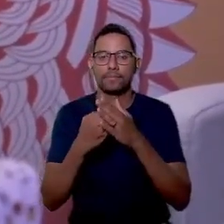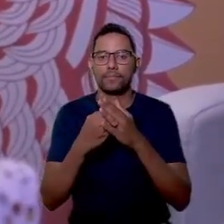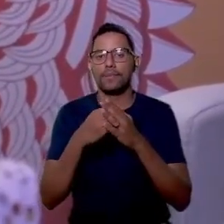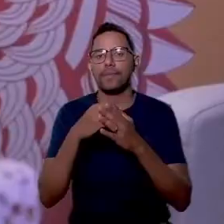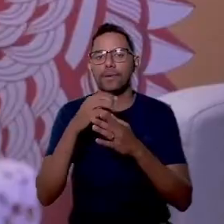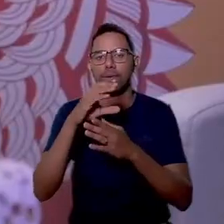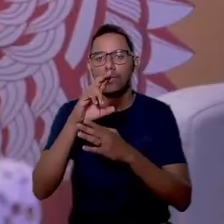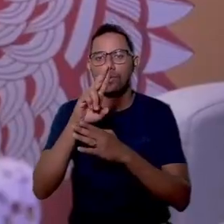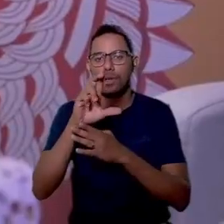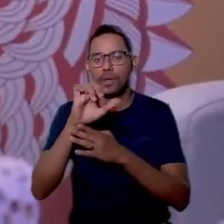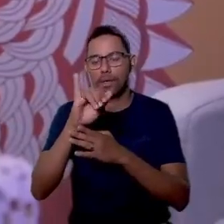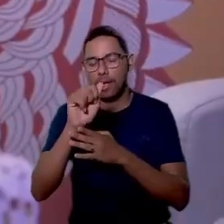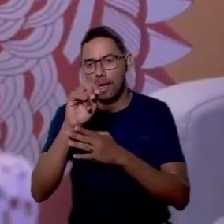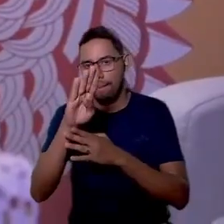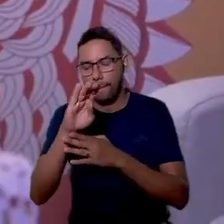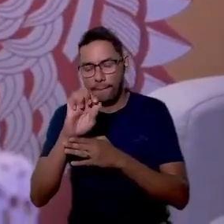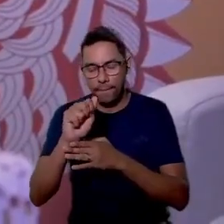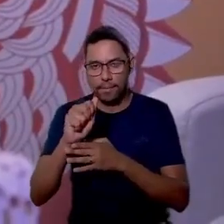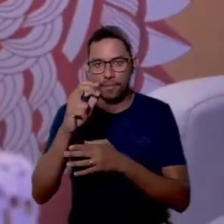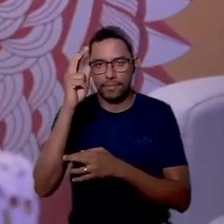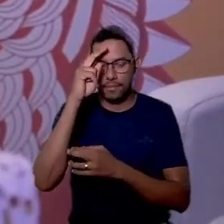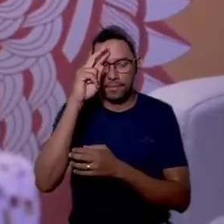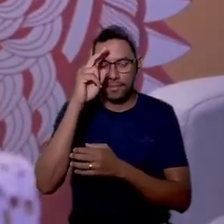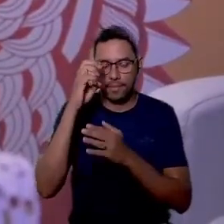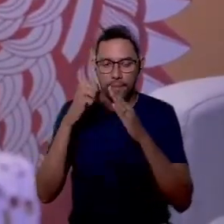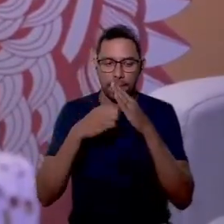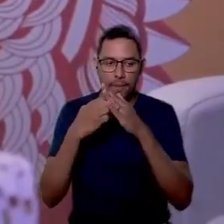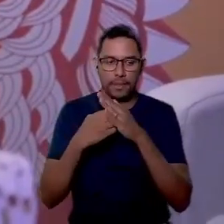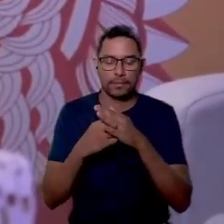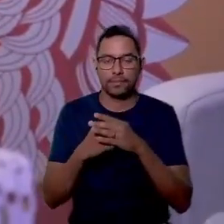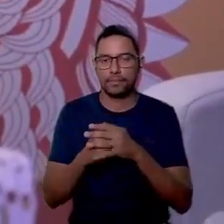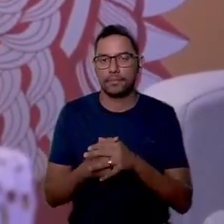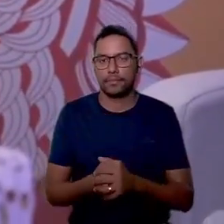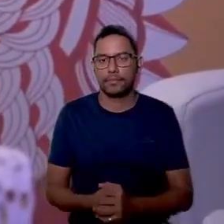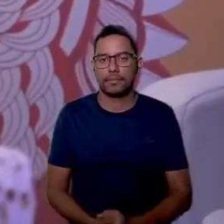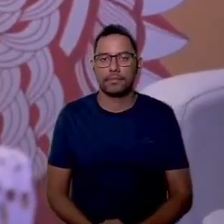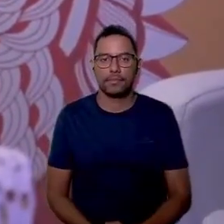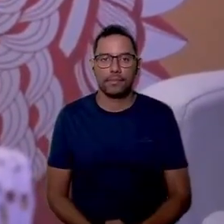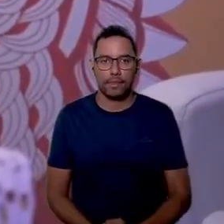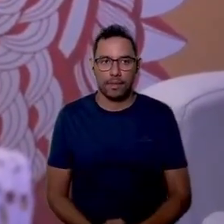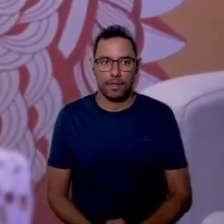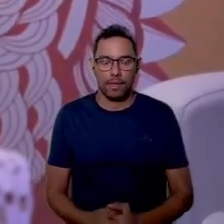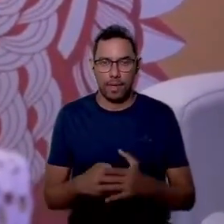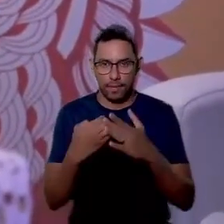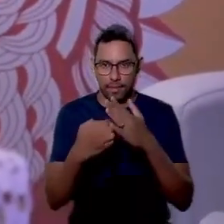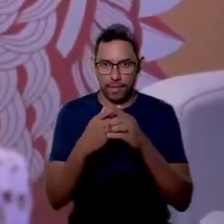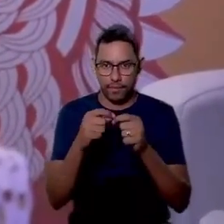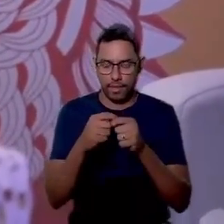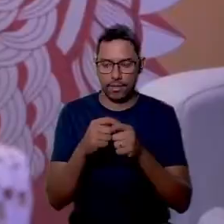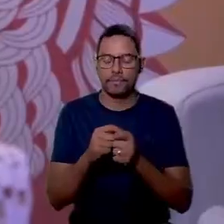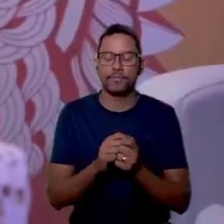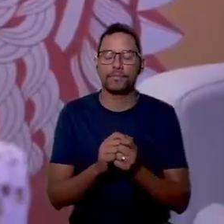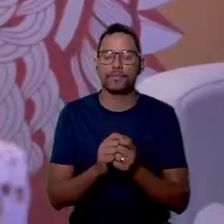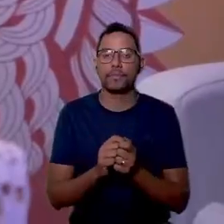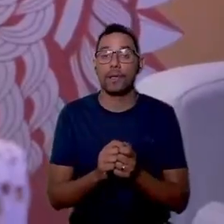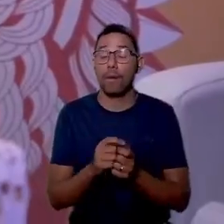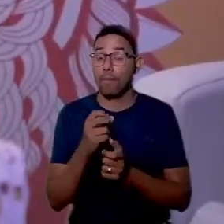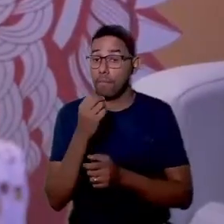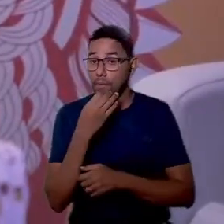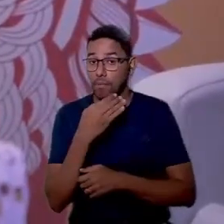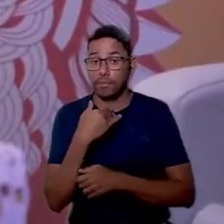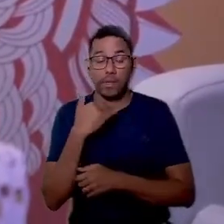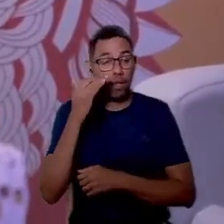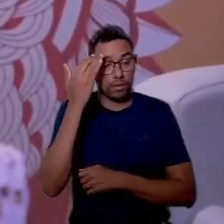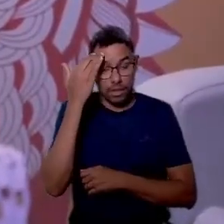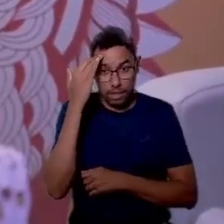em Cuiabá. Eu me lembro que quando o empresário, depois da minha fala, que um dos empresários fez a fala dele, disse, olha, muito bom, a gente